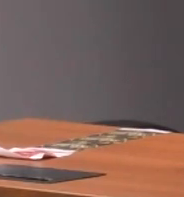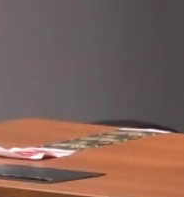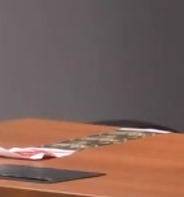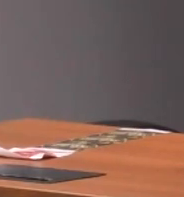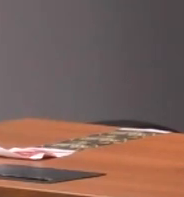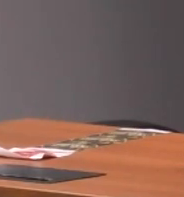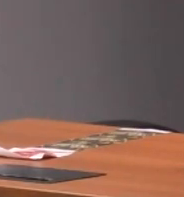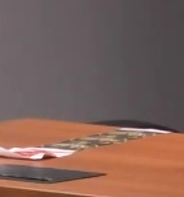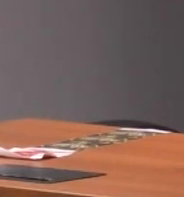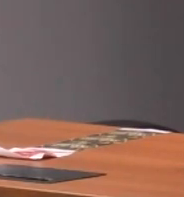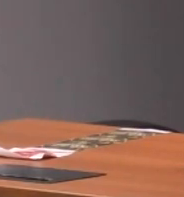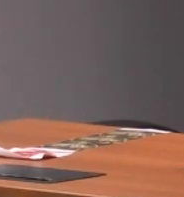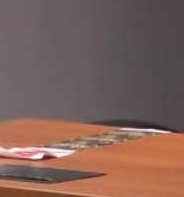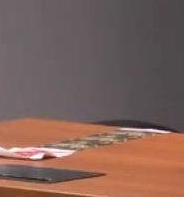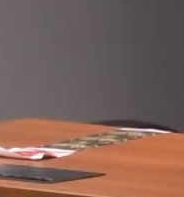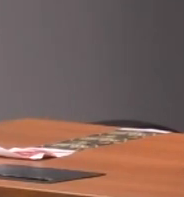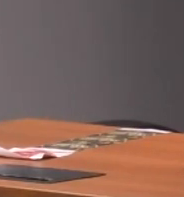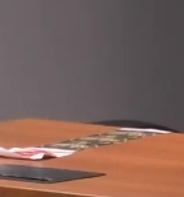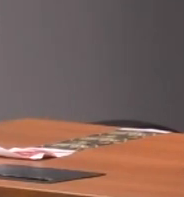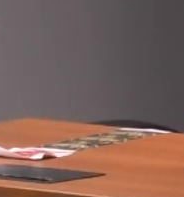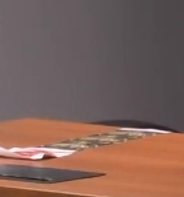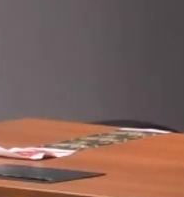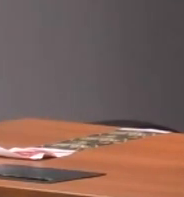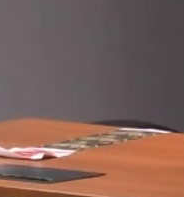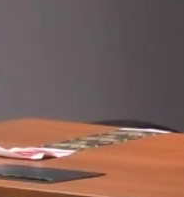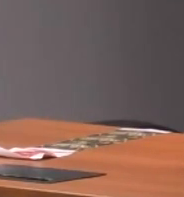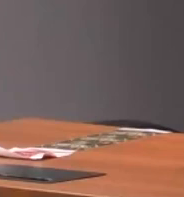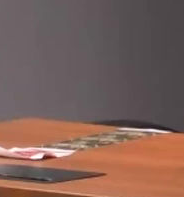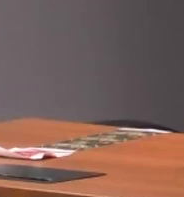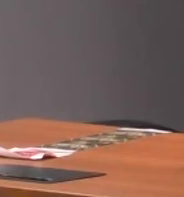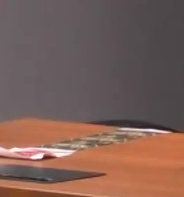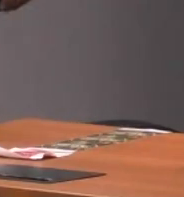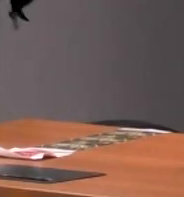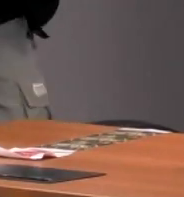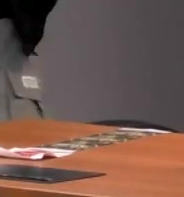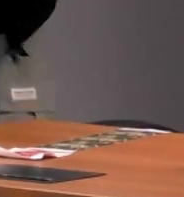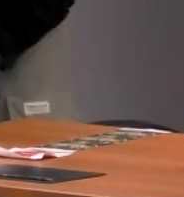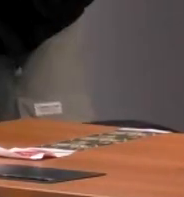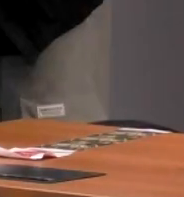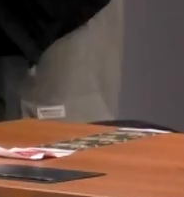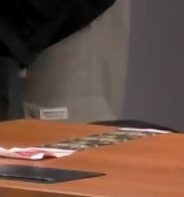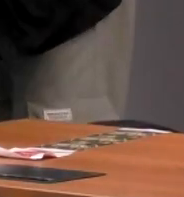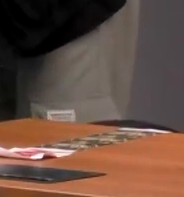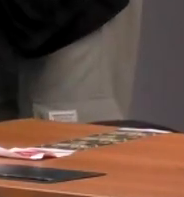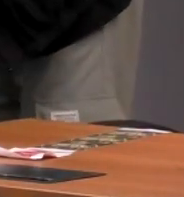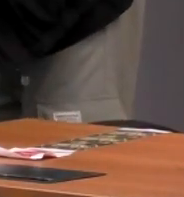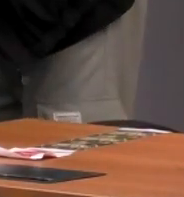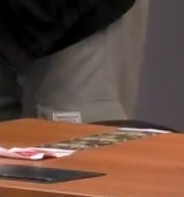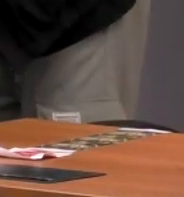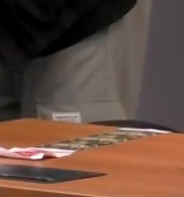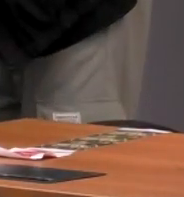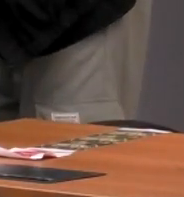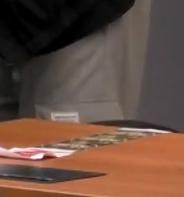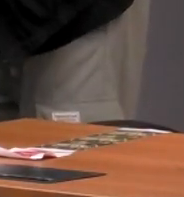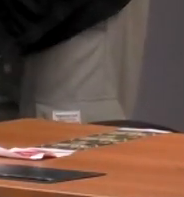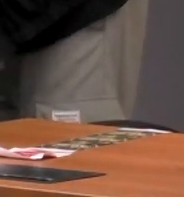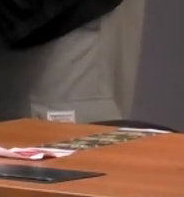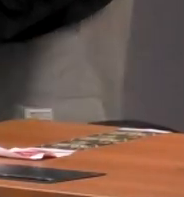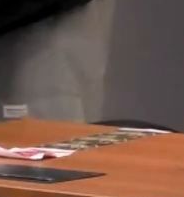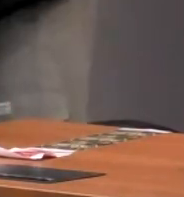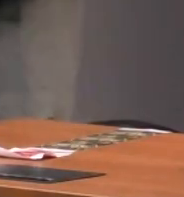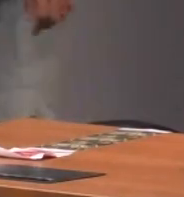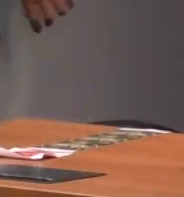tá junto mesmo ainda mais comemorando esse 50 anos então é isso galera vamos que vamos e é isso